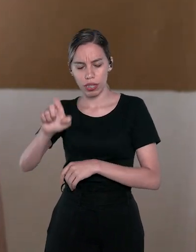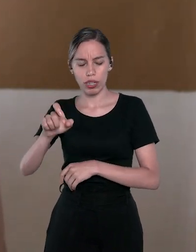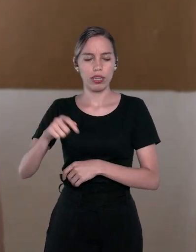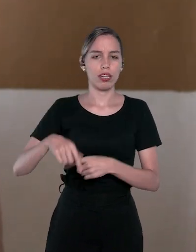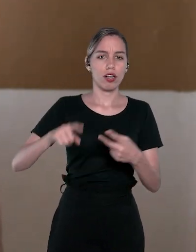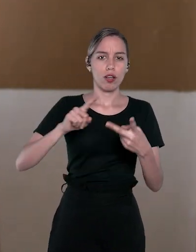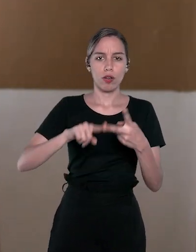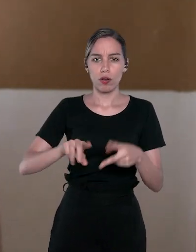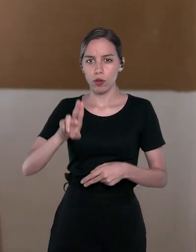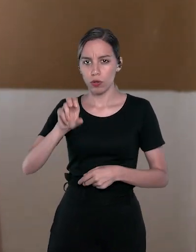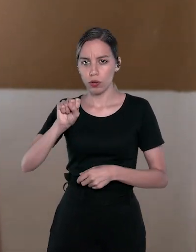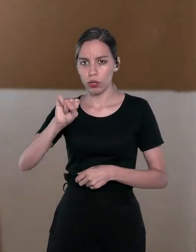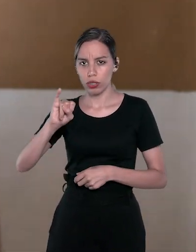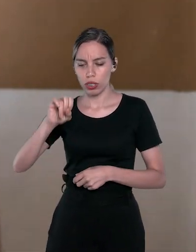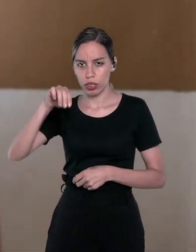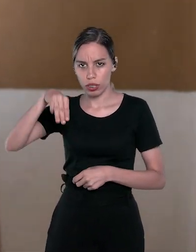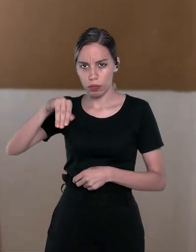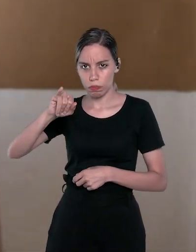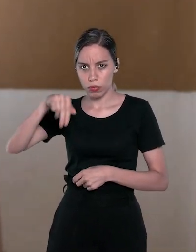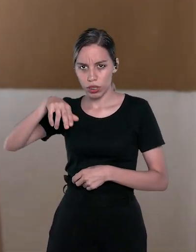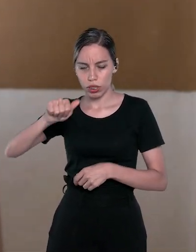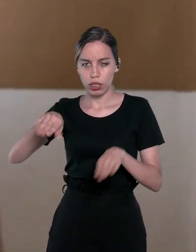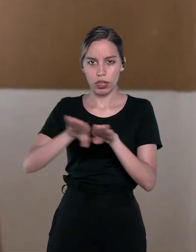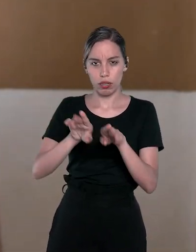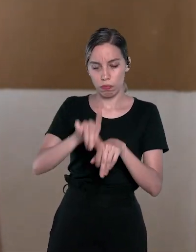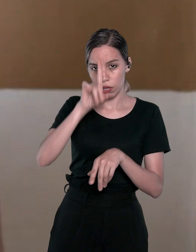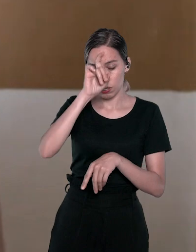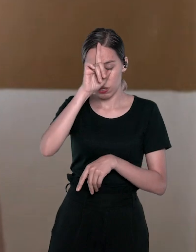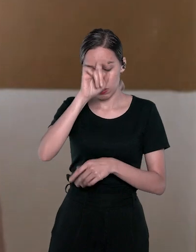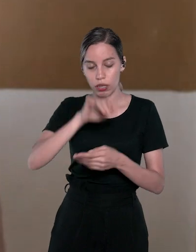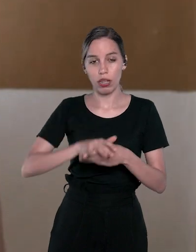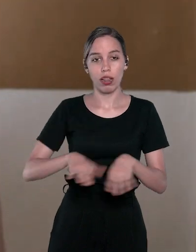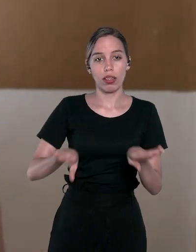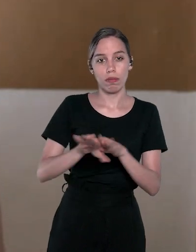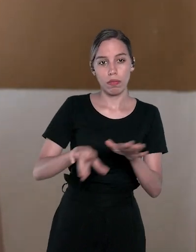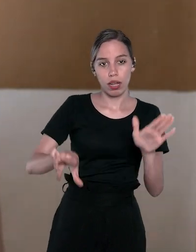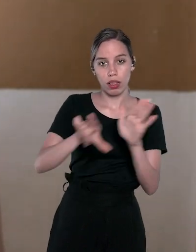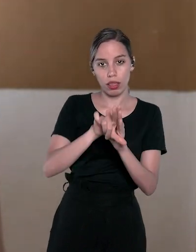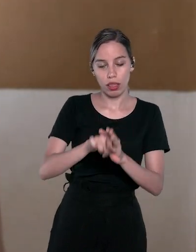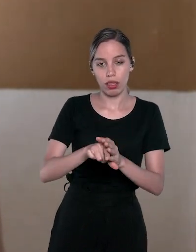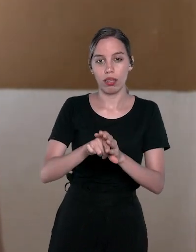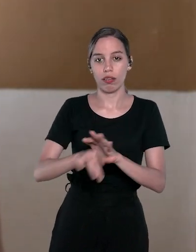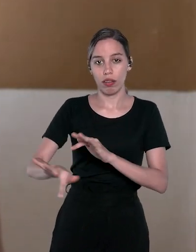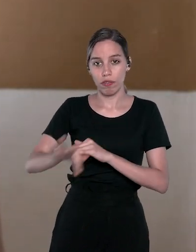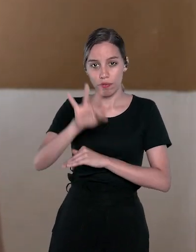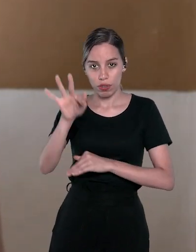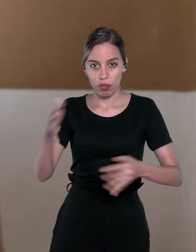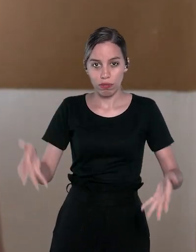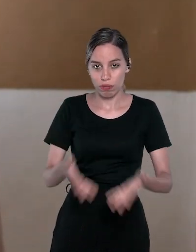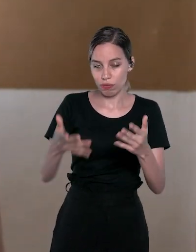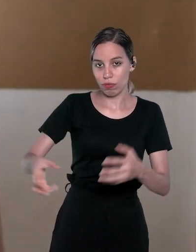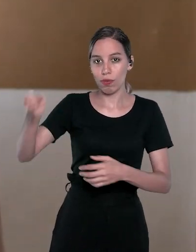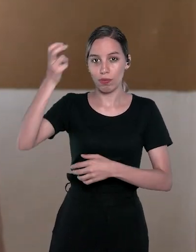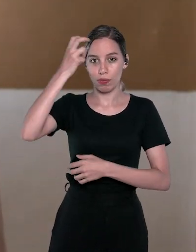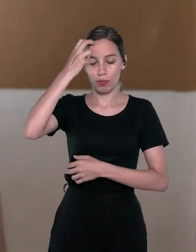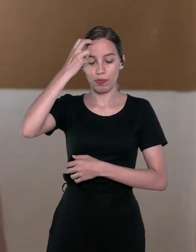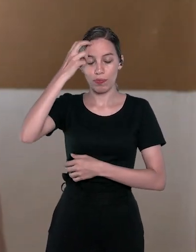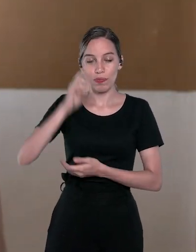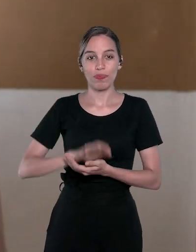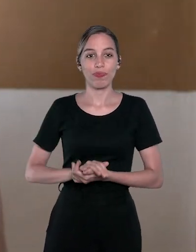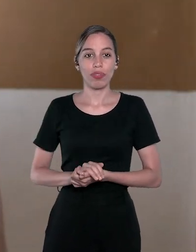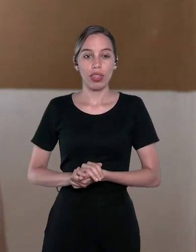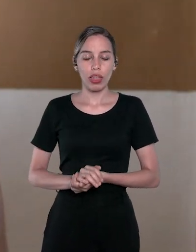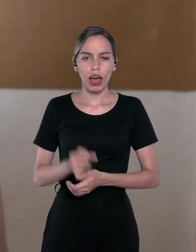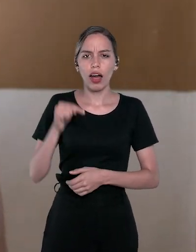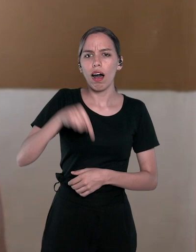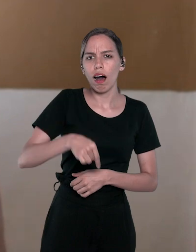Minas, com apoio da Rede Mater Dei de Saúde, por meio da Lei Federal de Incentivo à Cultura do Ministério da Cultura.